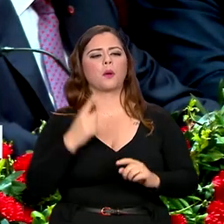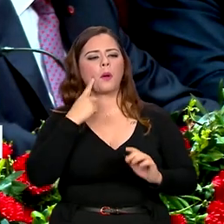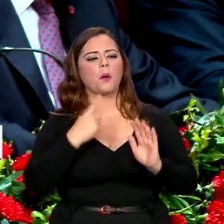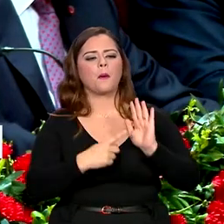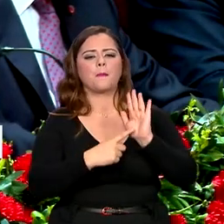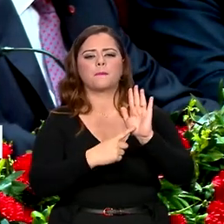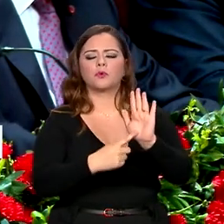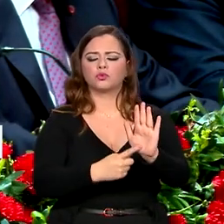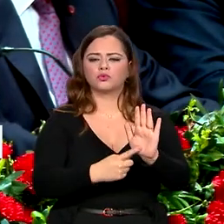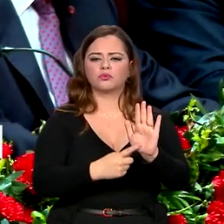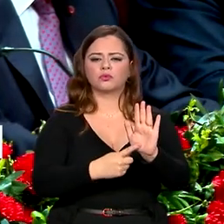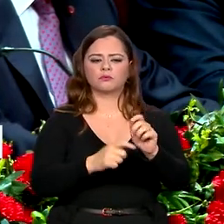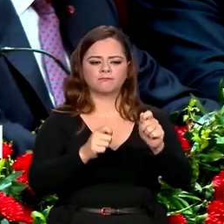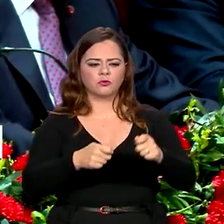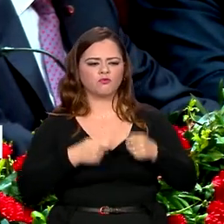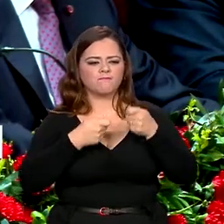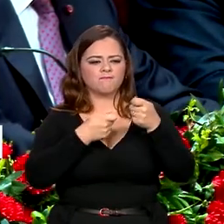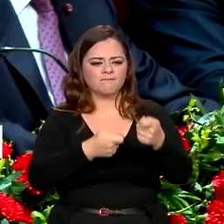e resiliência.